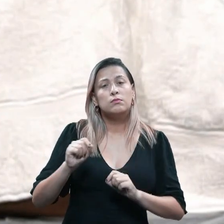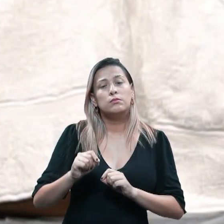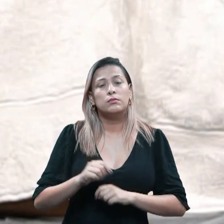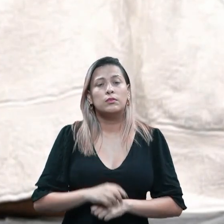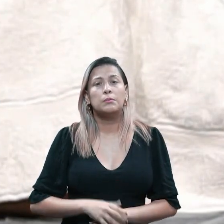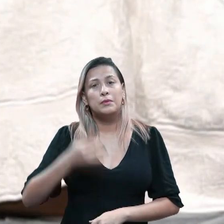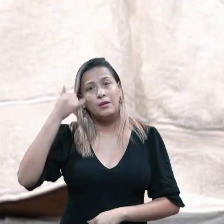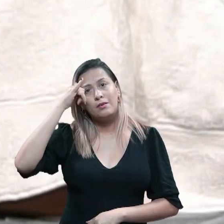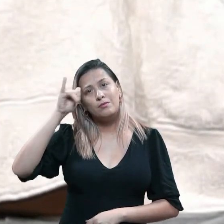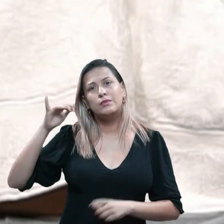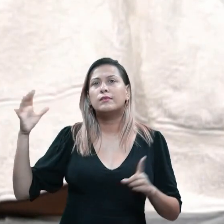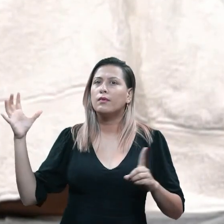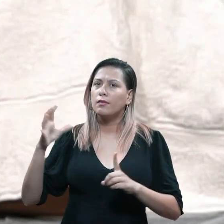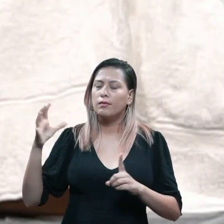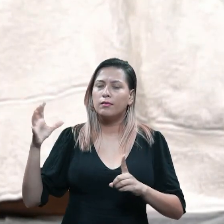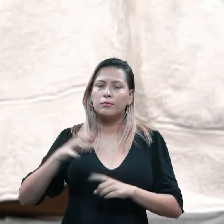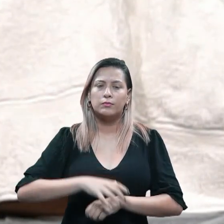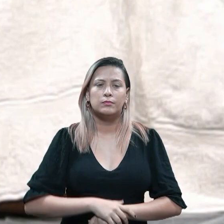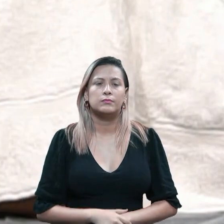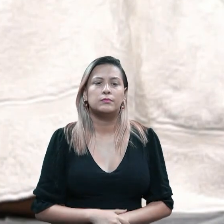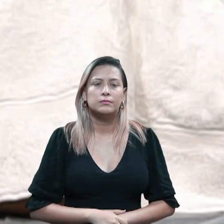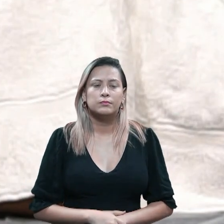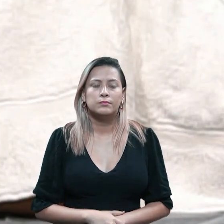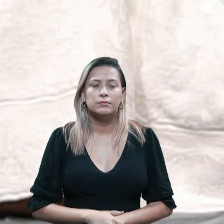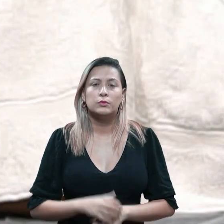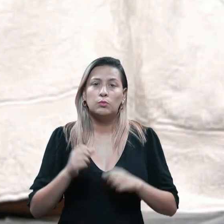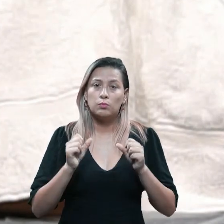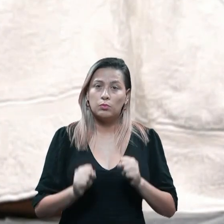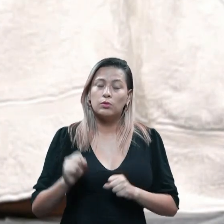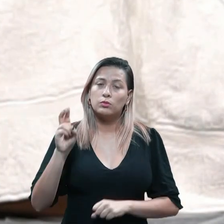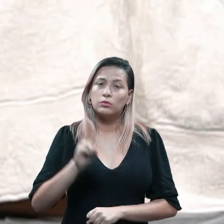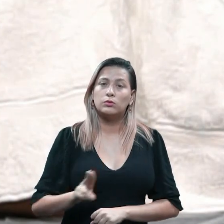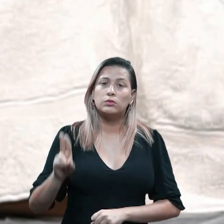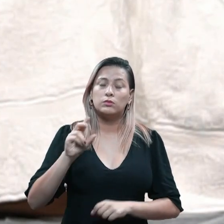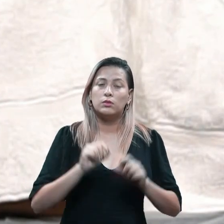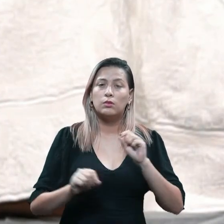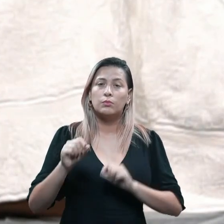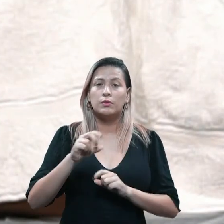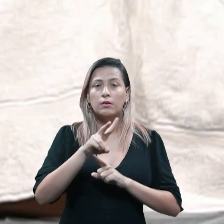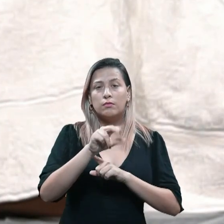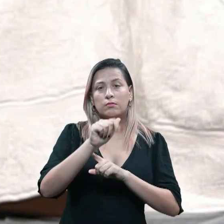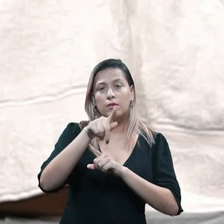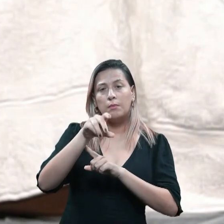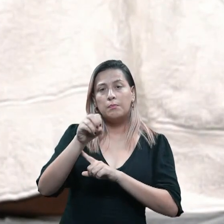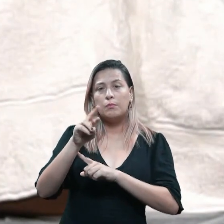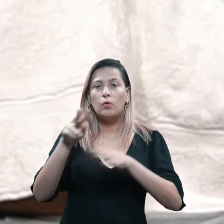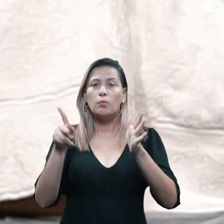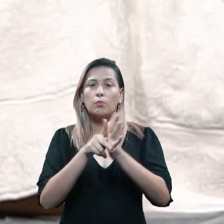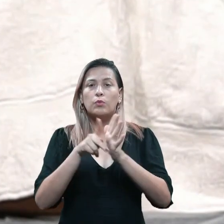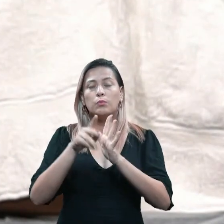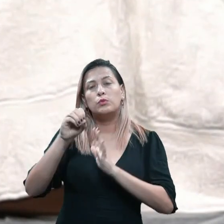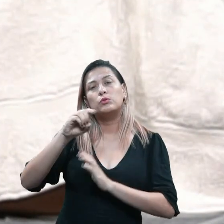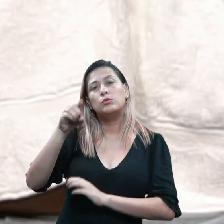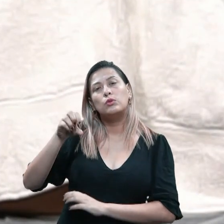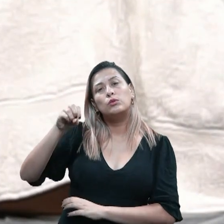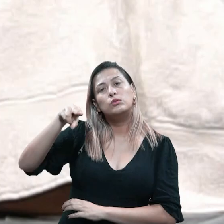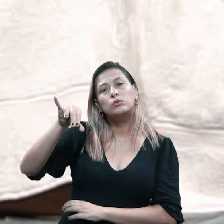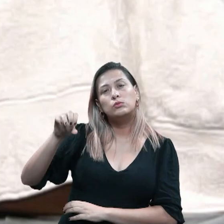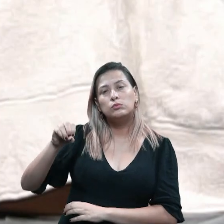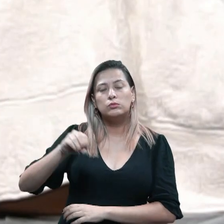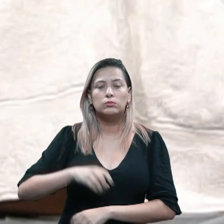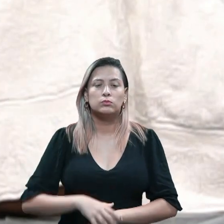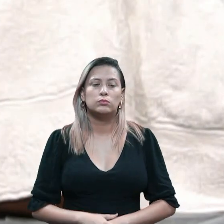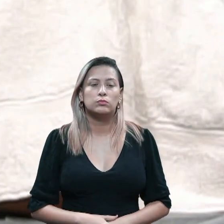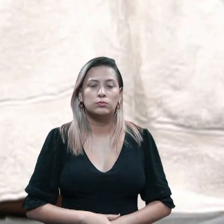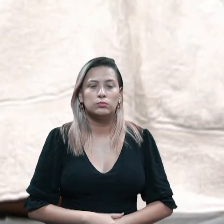contamine. Esse processo aqui, eu posso utilizar o vapor de ozônio. Então, eu vou colocar aqui e